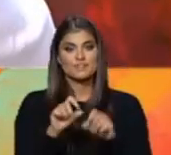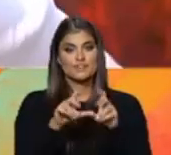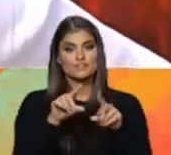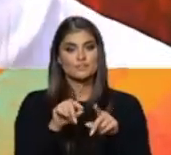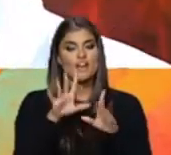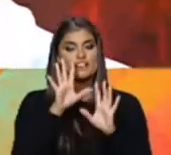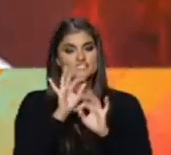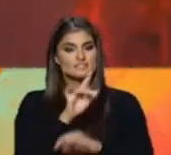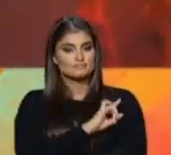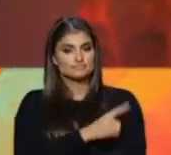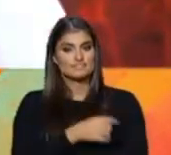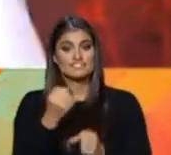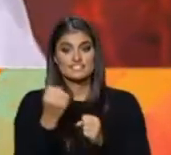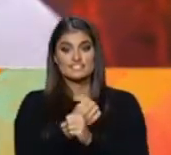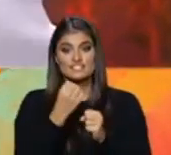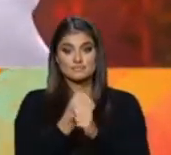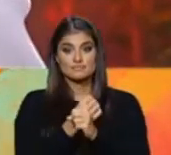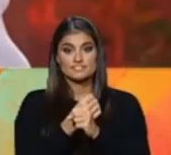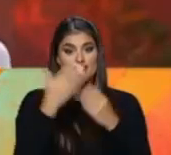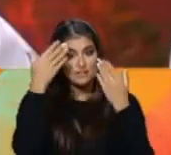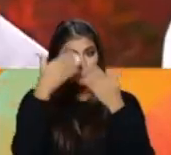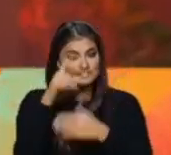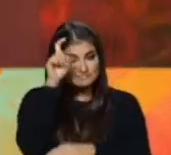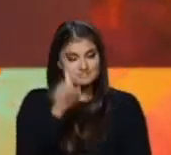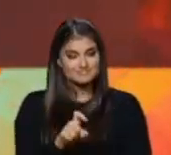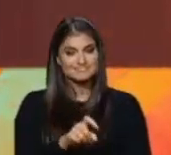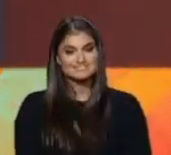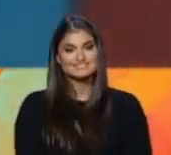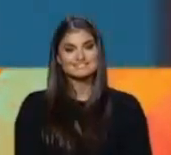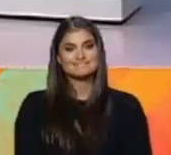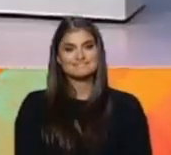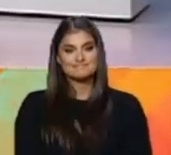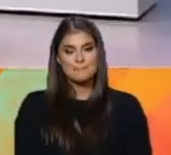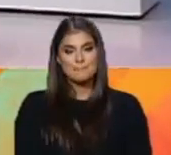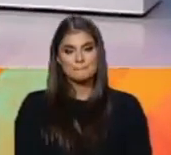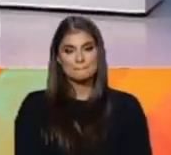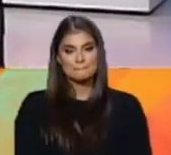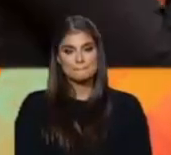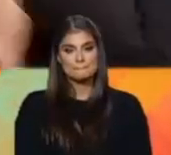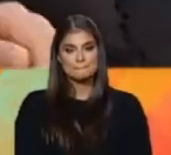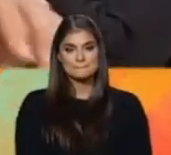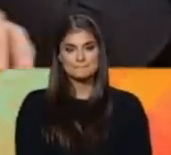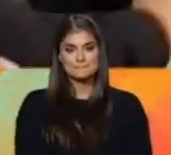poderosa, trabalha a noite inteira.